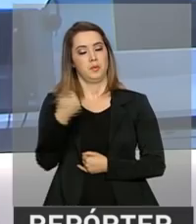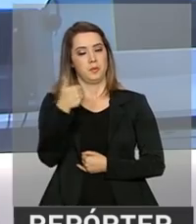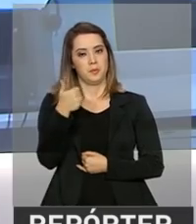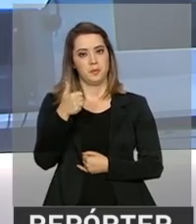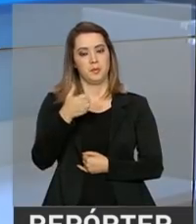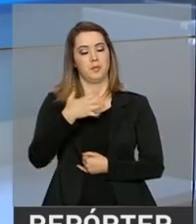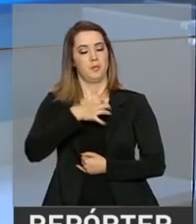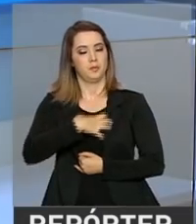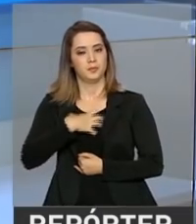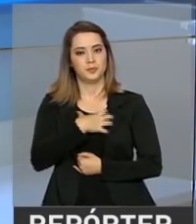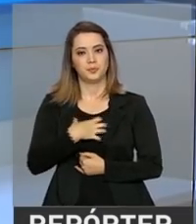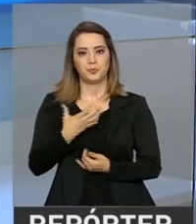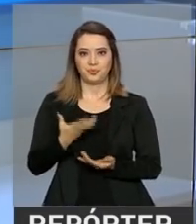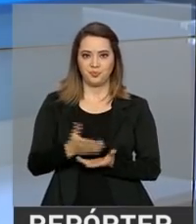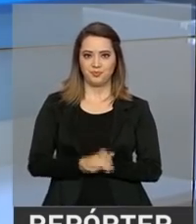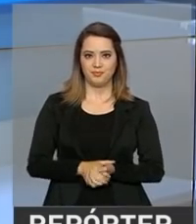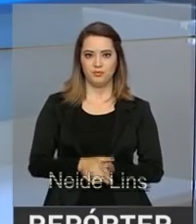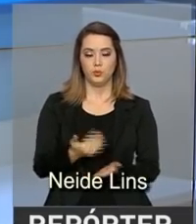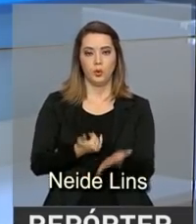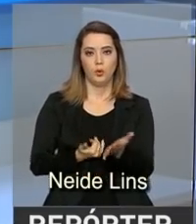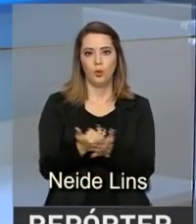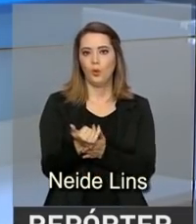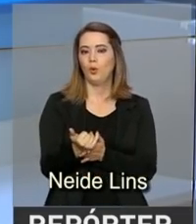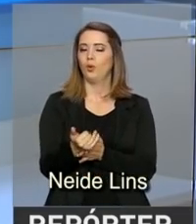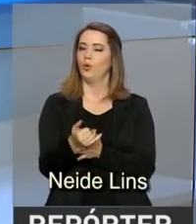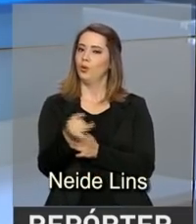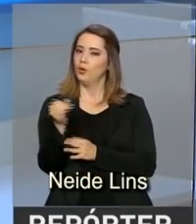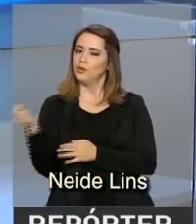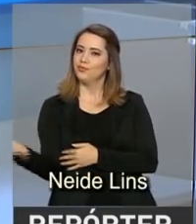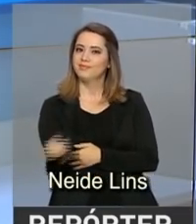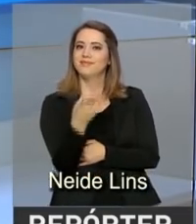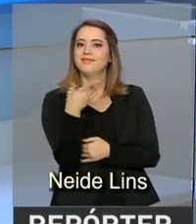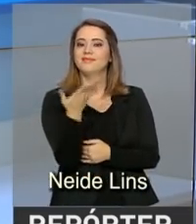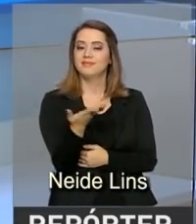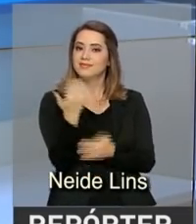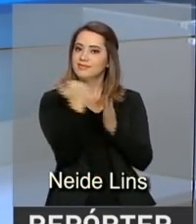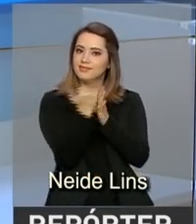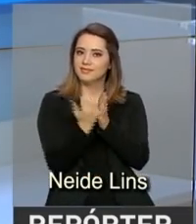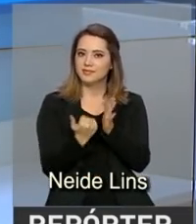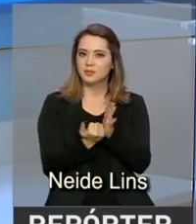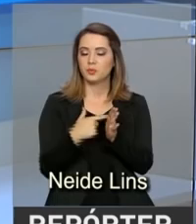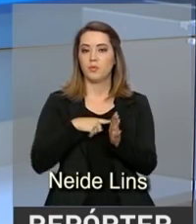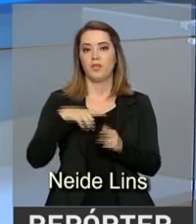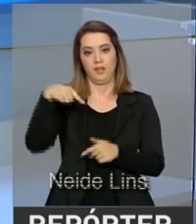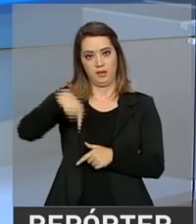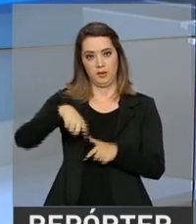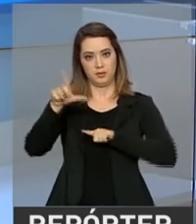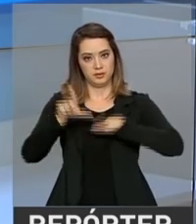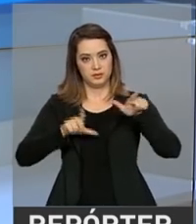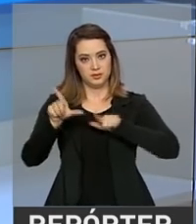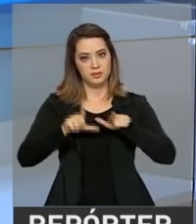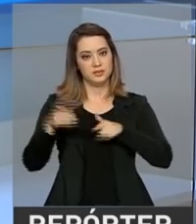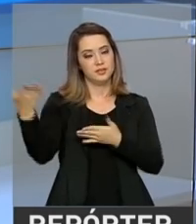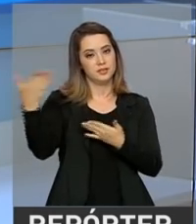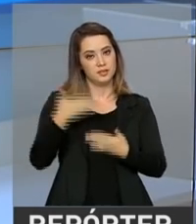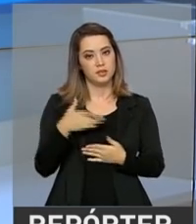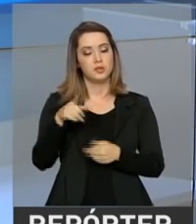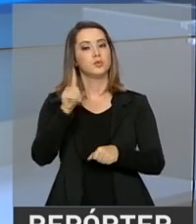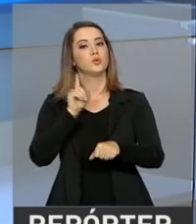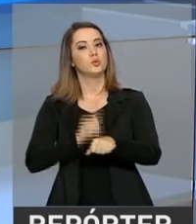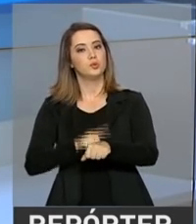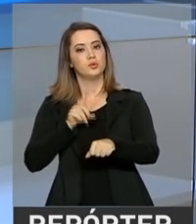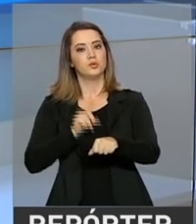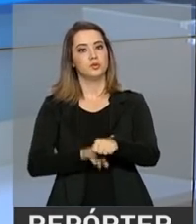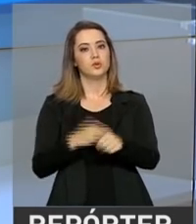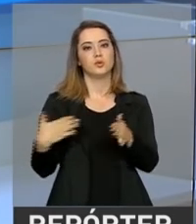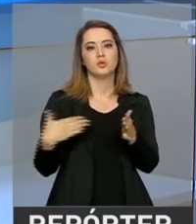de agosto. E a partir de hoje, uma novidade na nossa programação. Agora a TV NBR traz para você, de hora em hora,